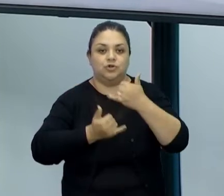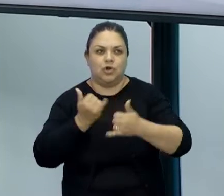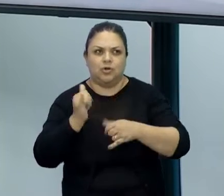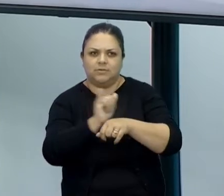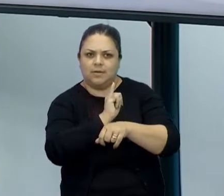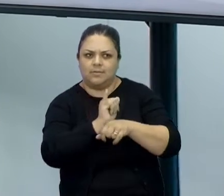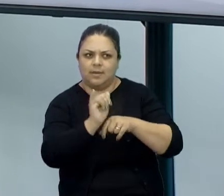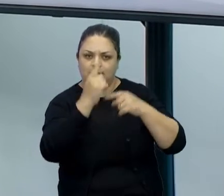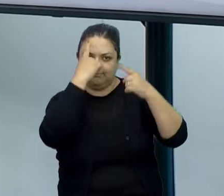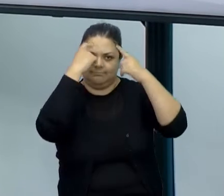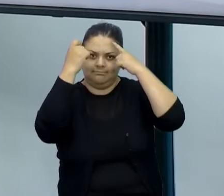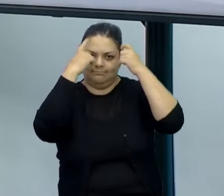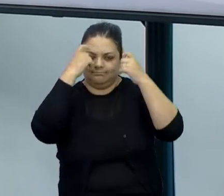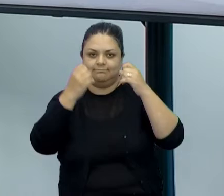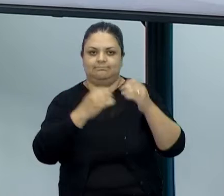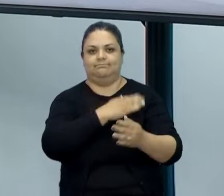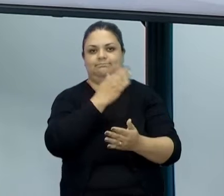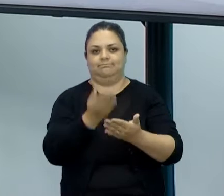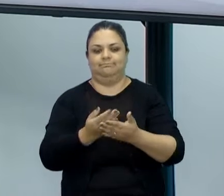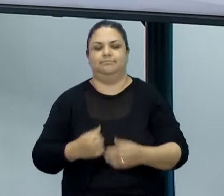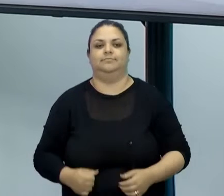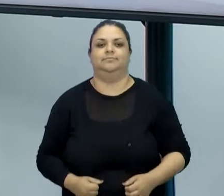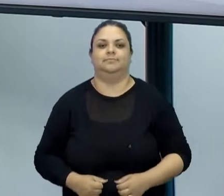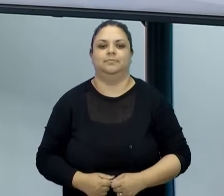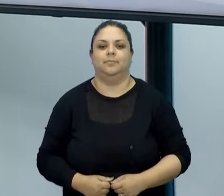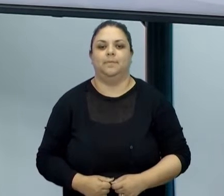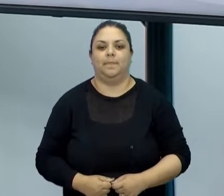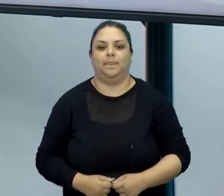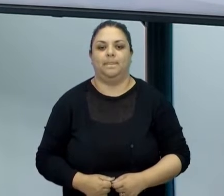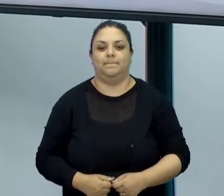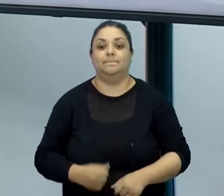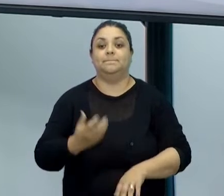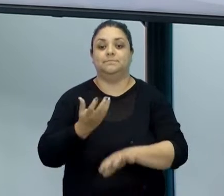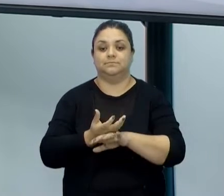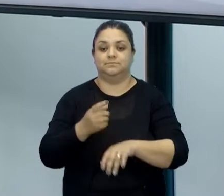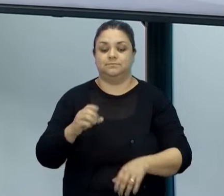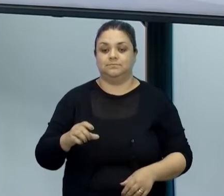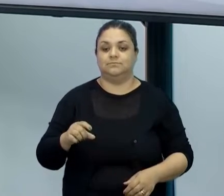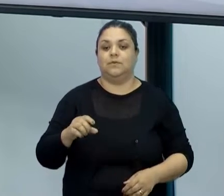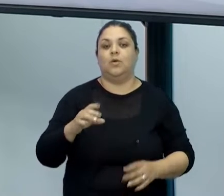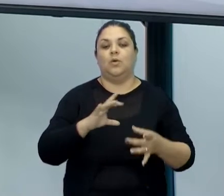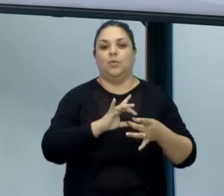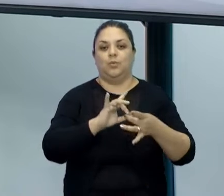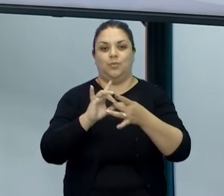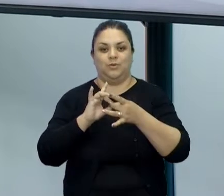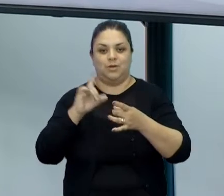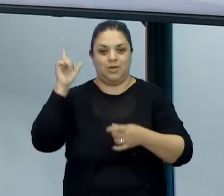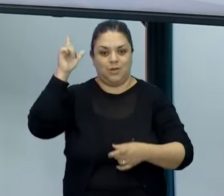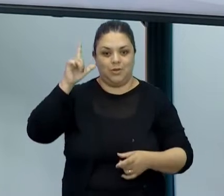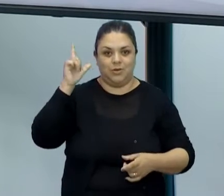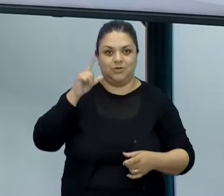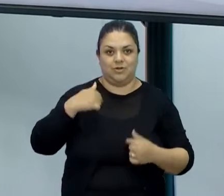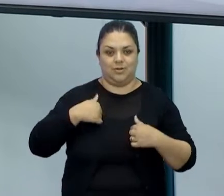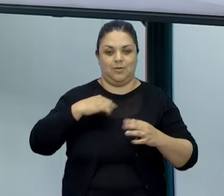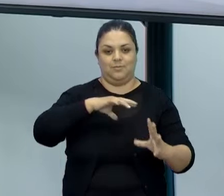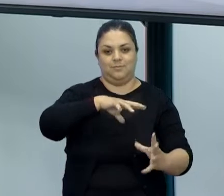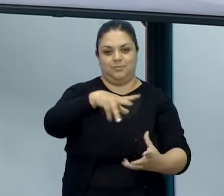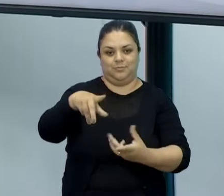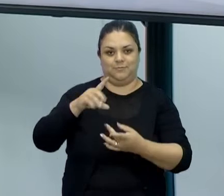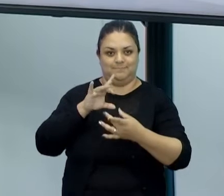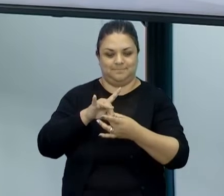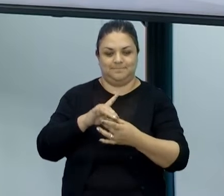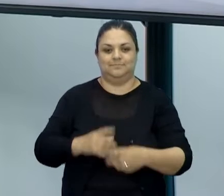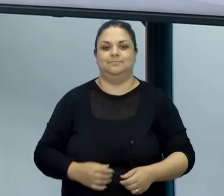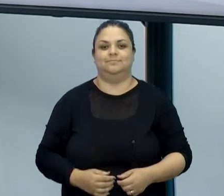da estratégia à criação. E esse é o componente Conexões Lógicas, eu e o mundo. Você sabe que nós